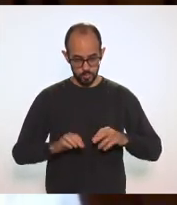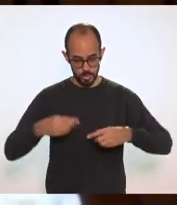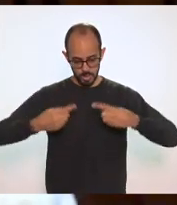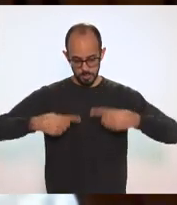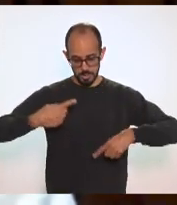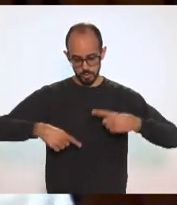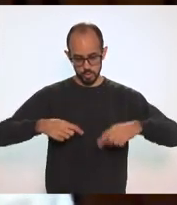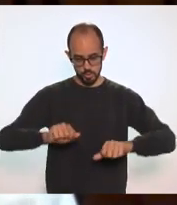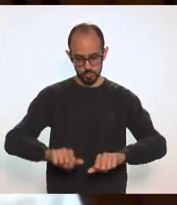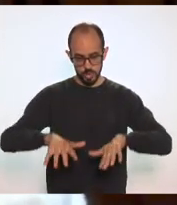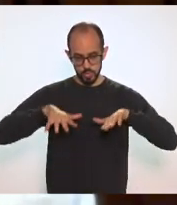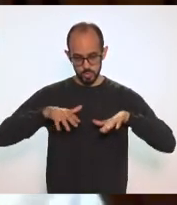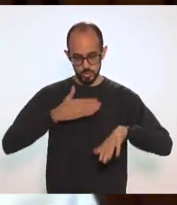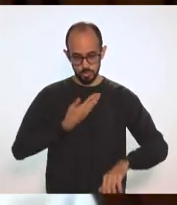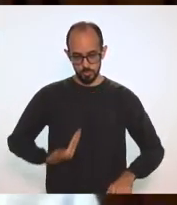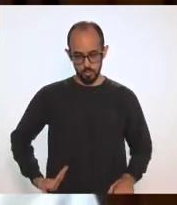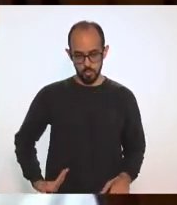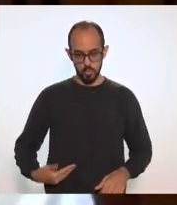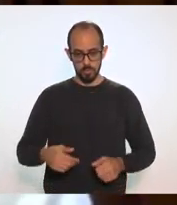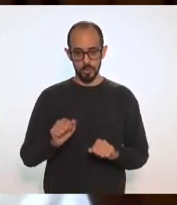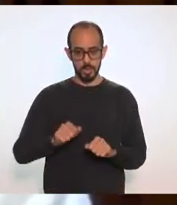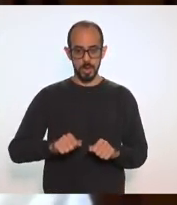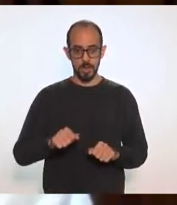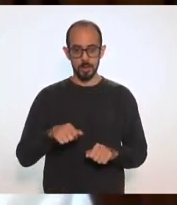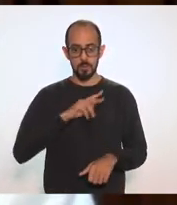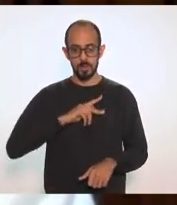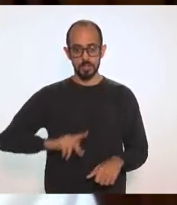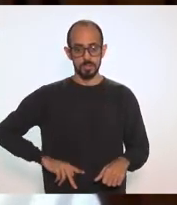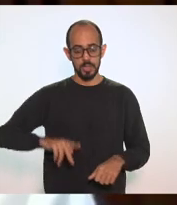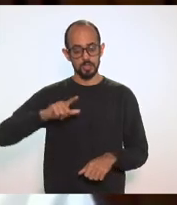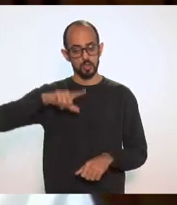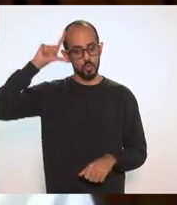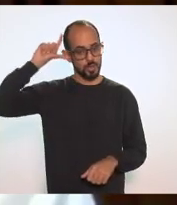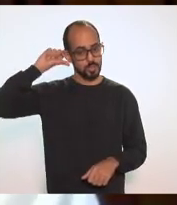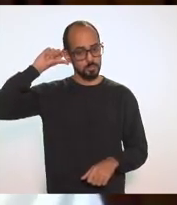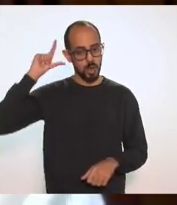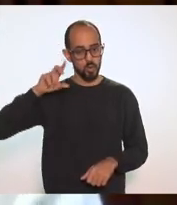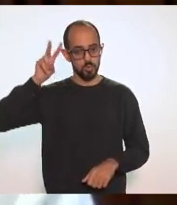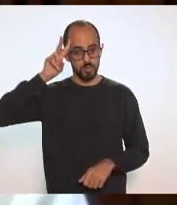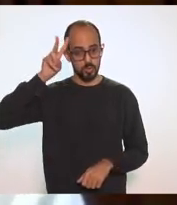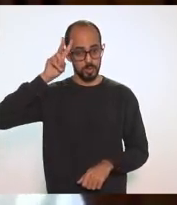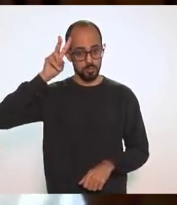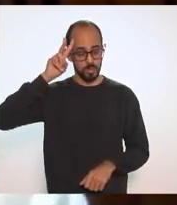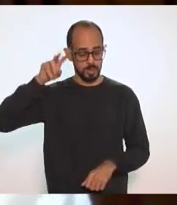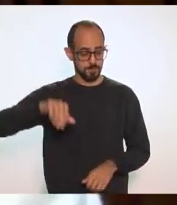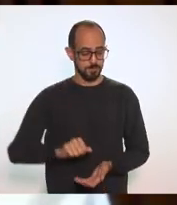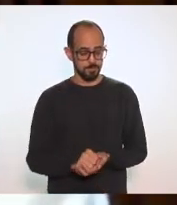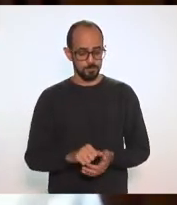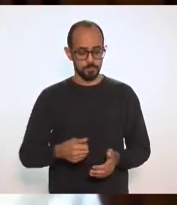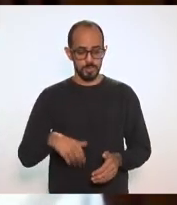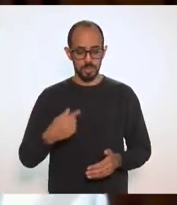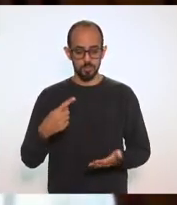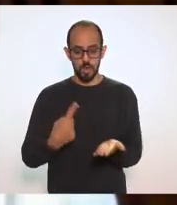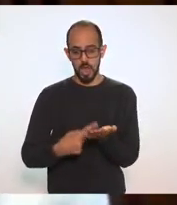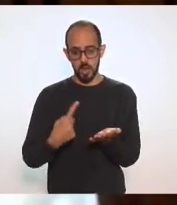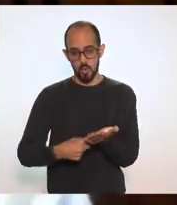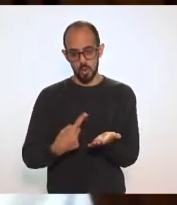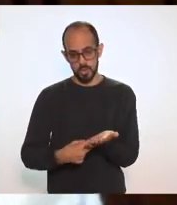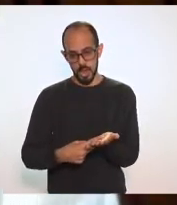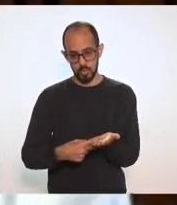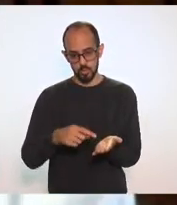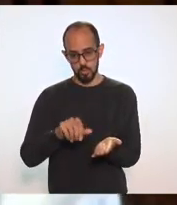pública presidida pelo presidente da Comissão de Tributação, deputado Luiz Paulo, na segunda-feira. E houve um consenso, tanto do autor